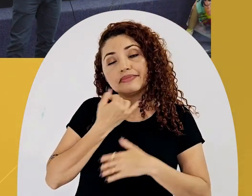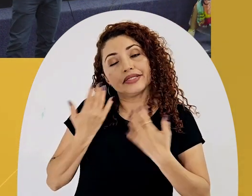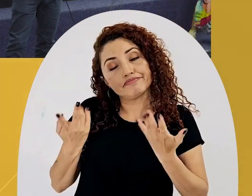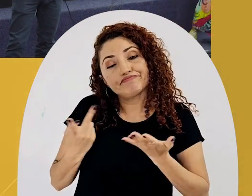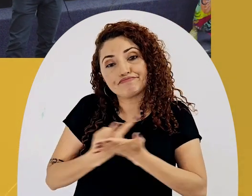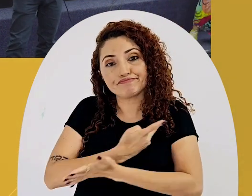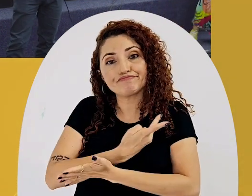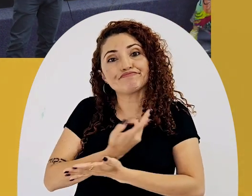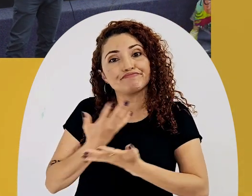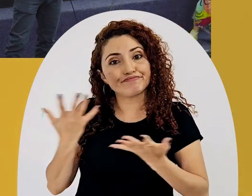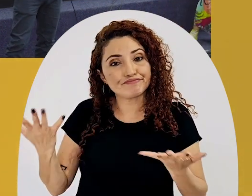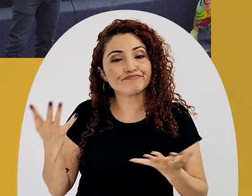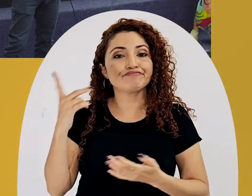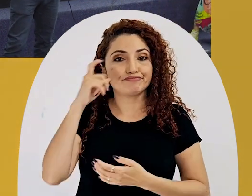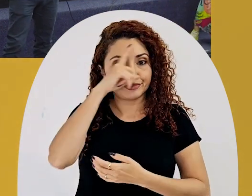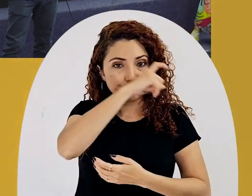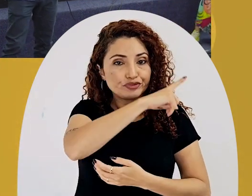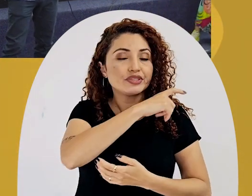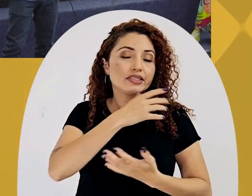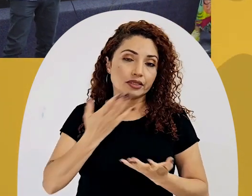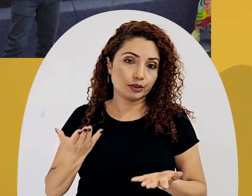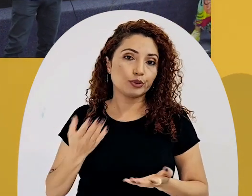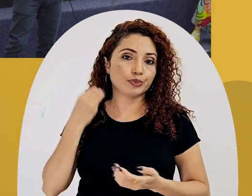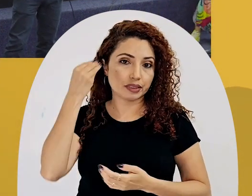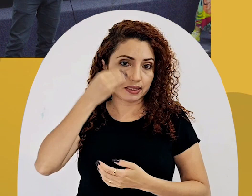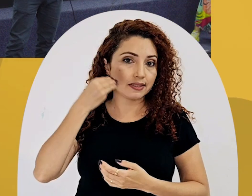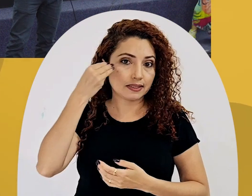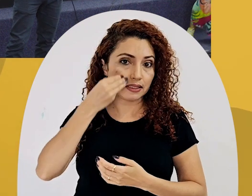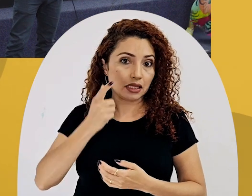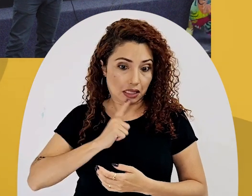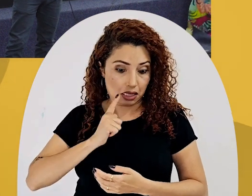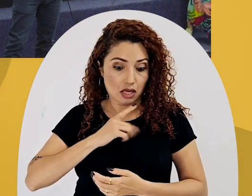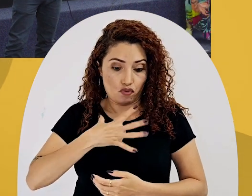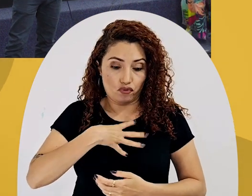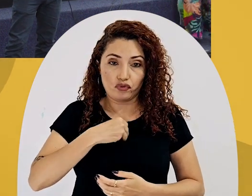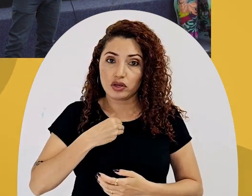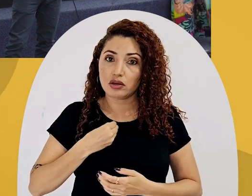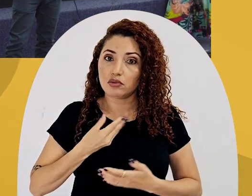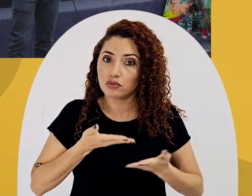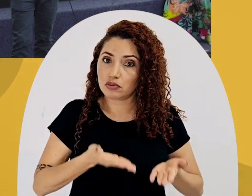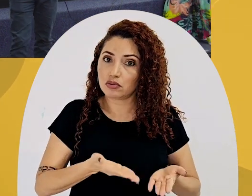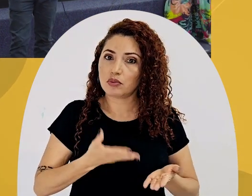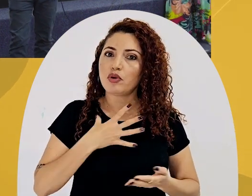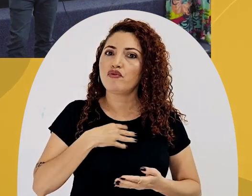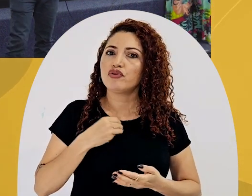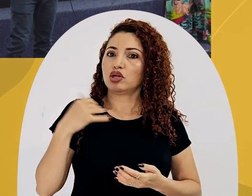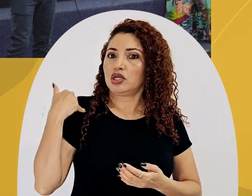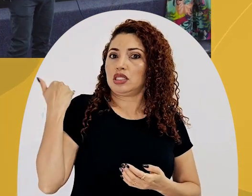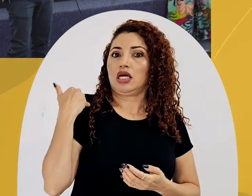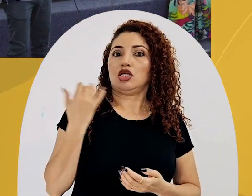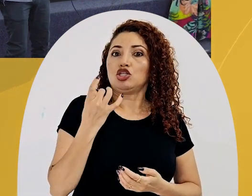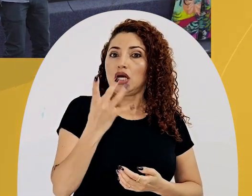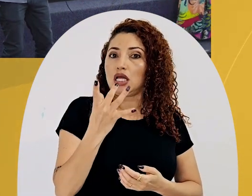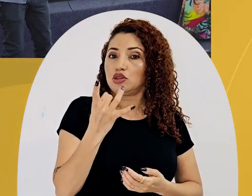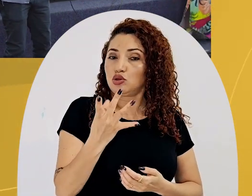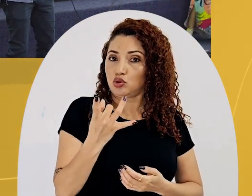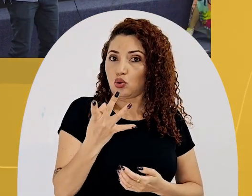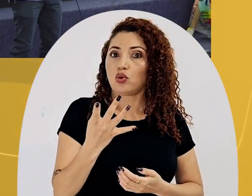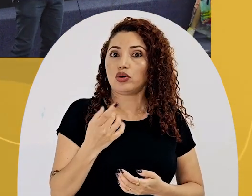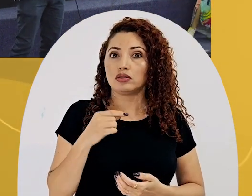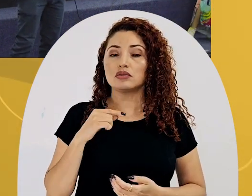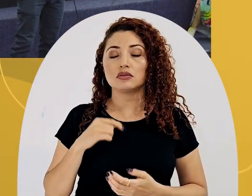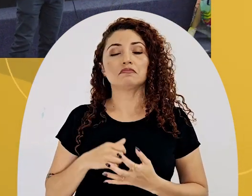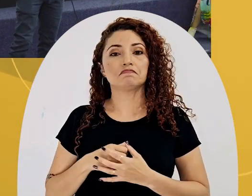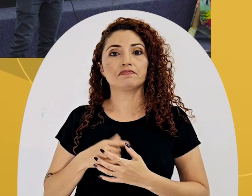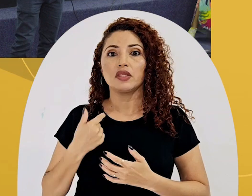uma realidade, né, dura que a gente passa, né? Eu tenho um filho, né? Meu filho tem 14